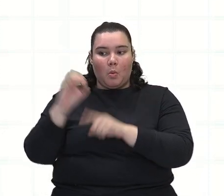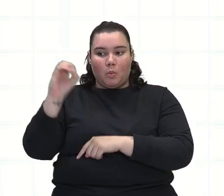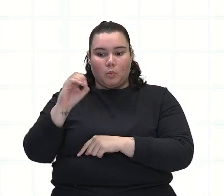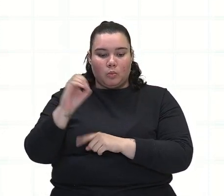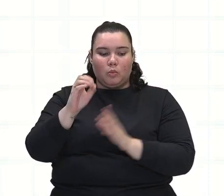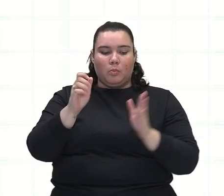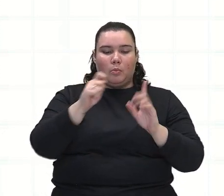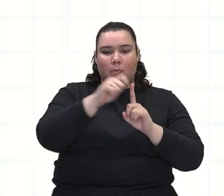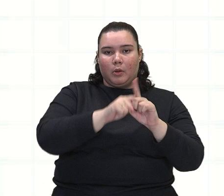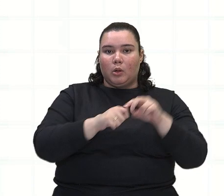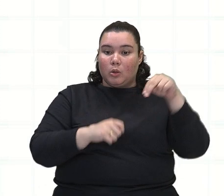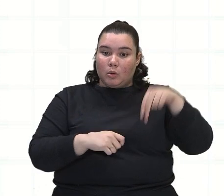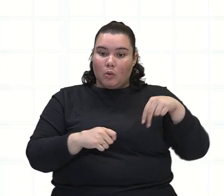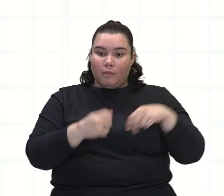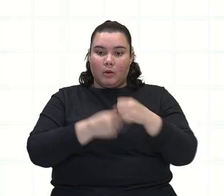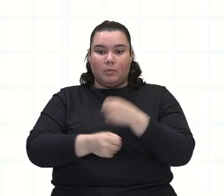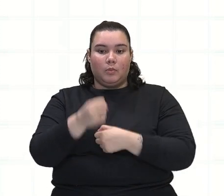novembro de